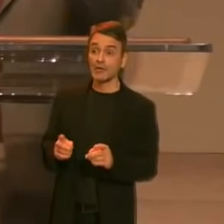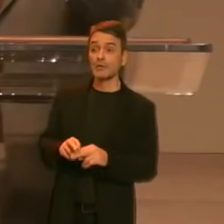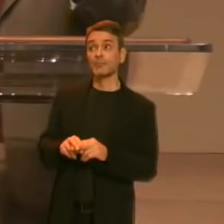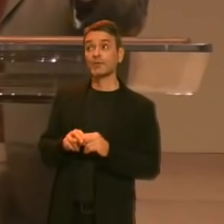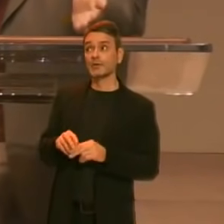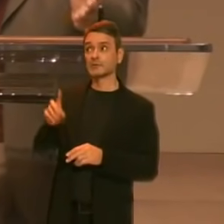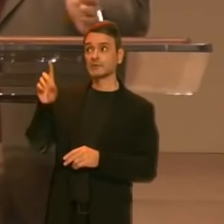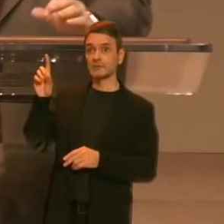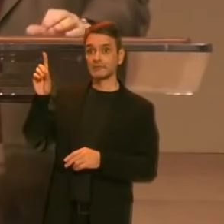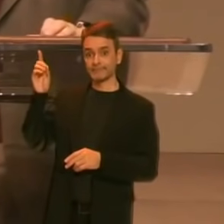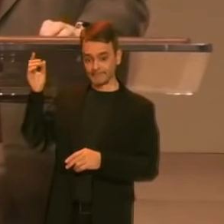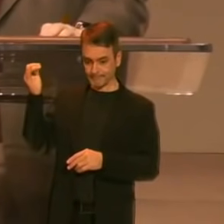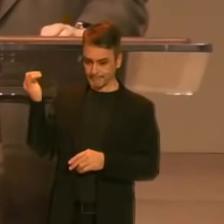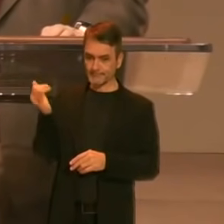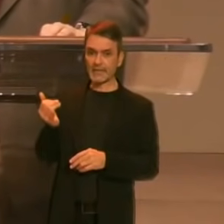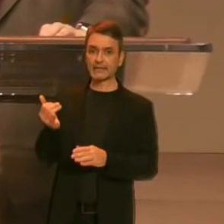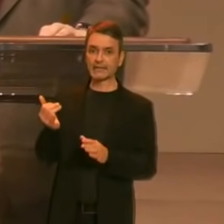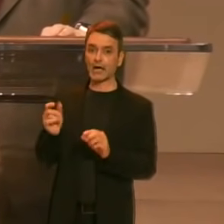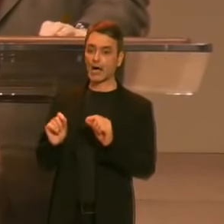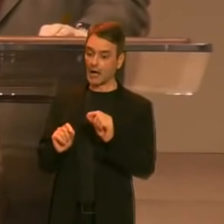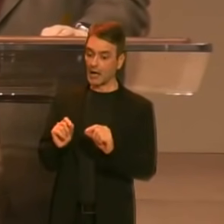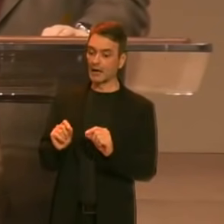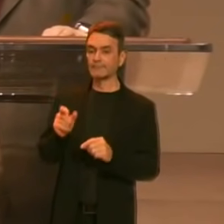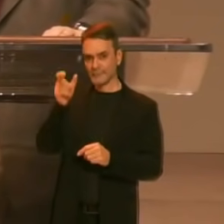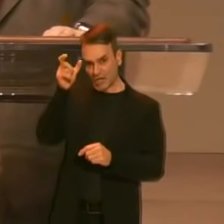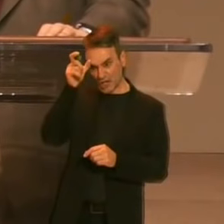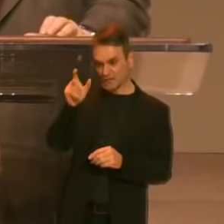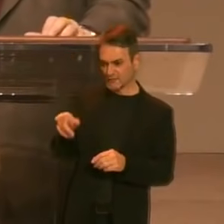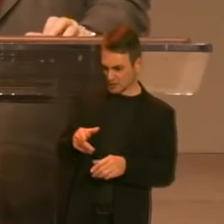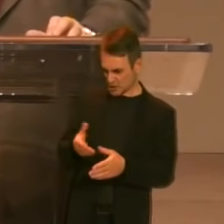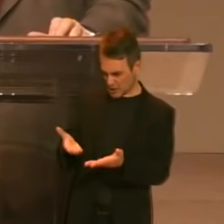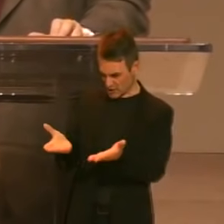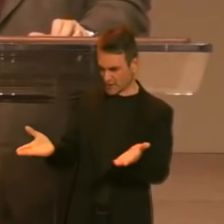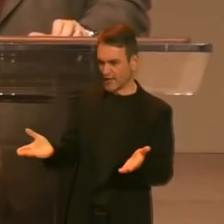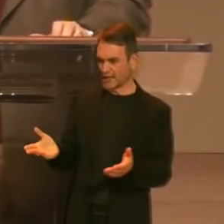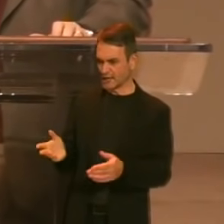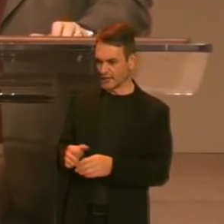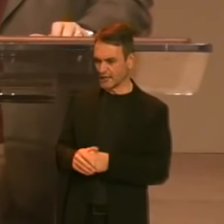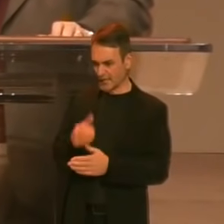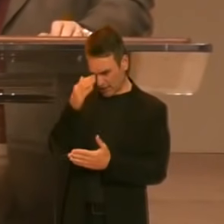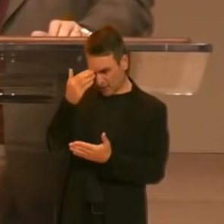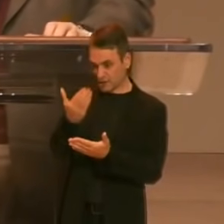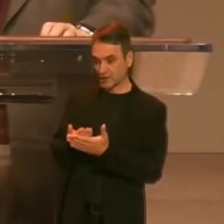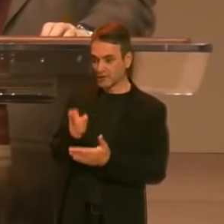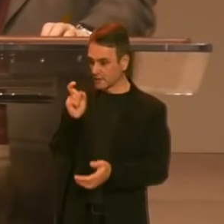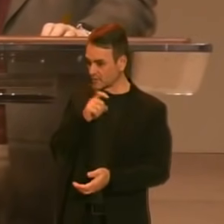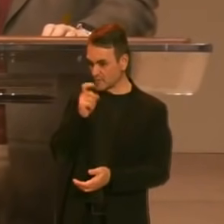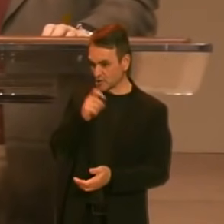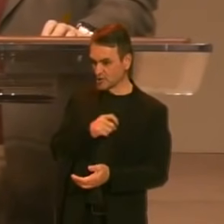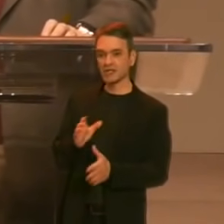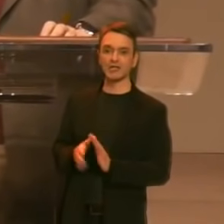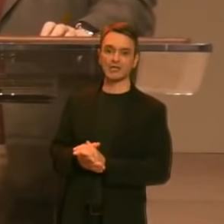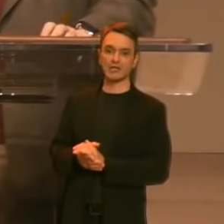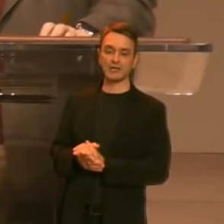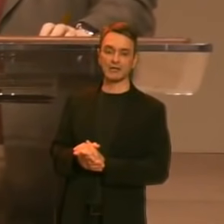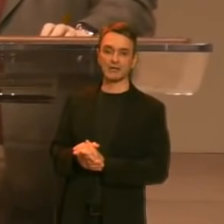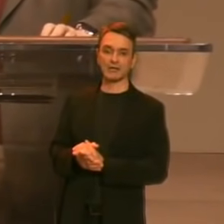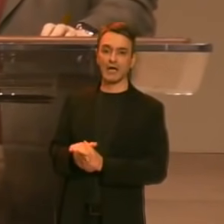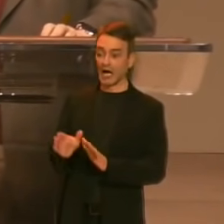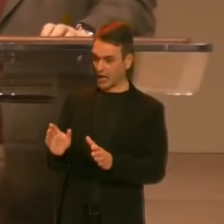creiam na mentira, e sejam condenados todos os que não creram na verdade, mas